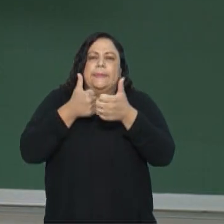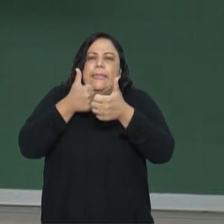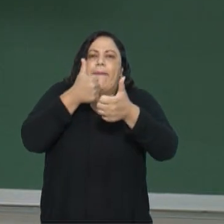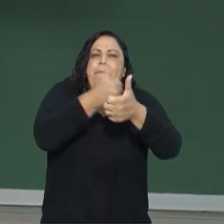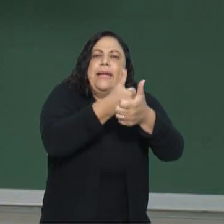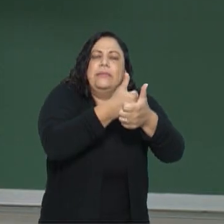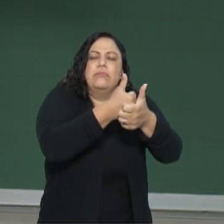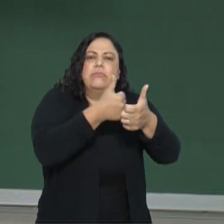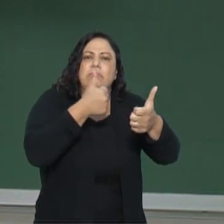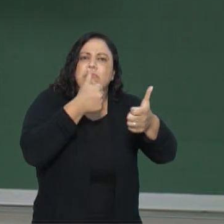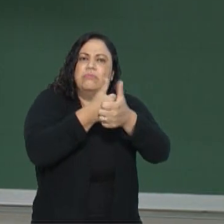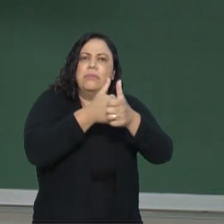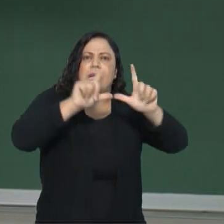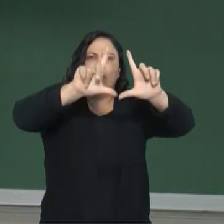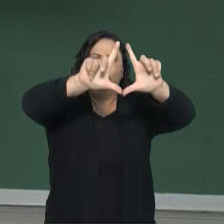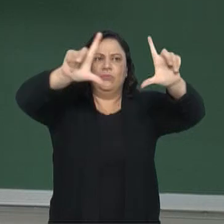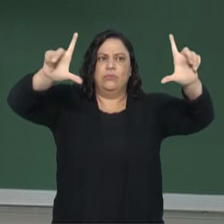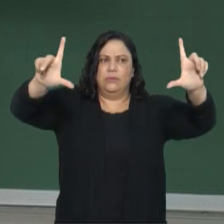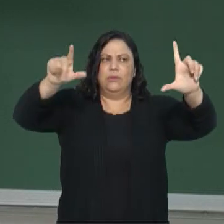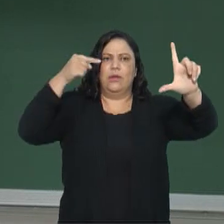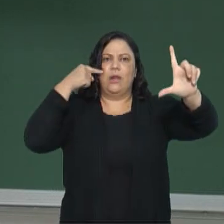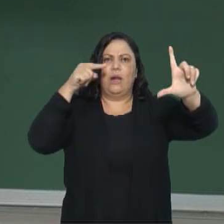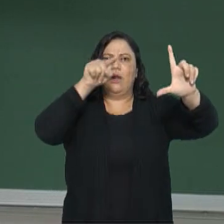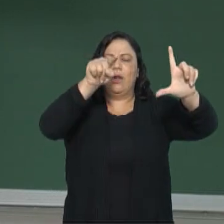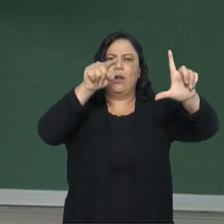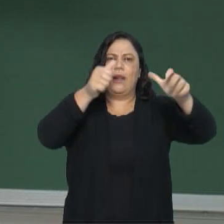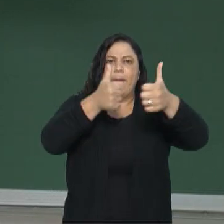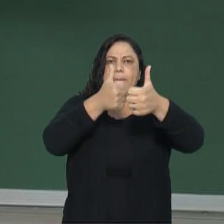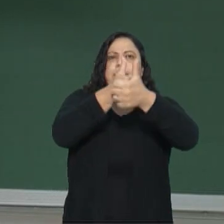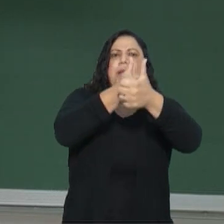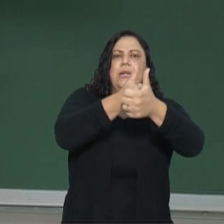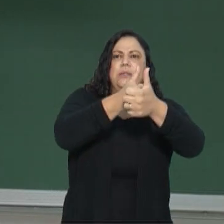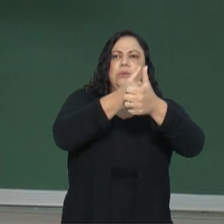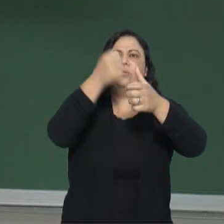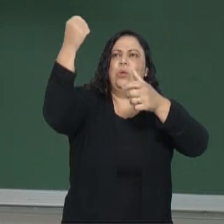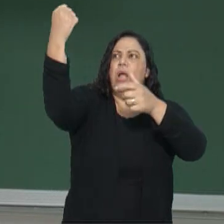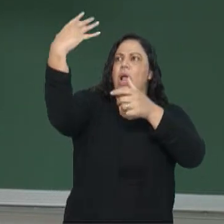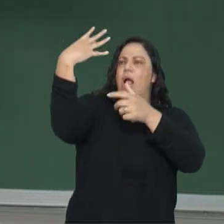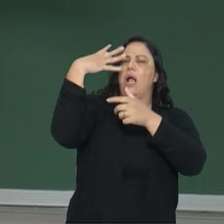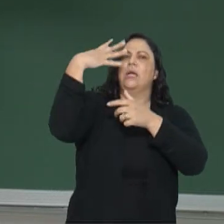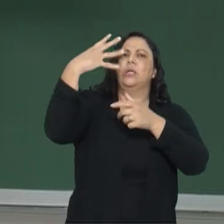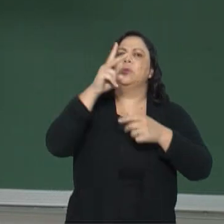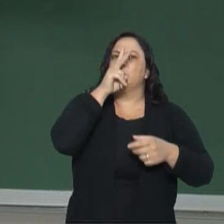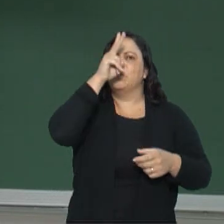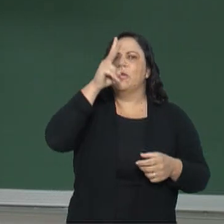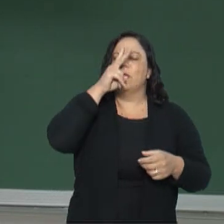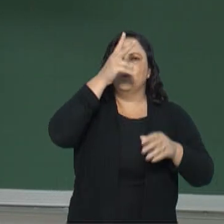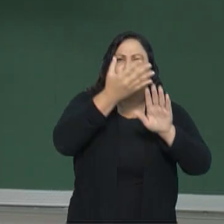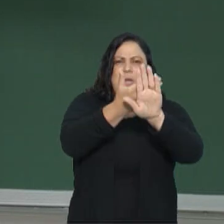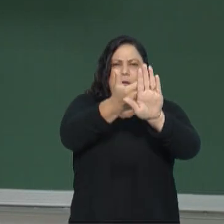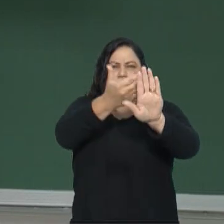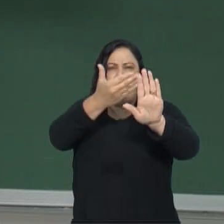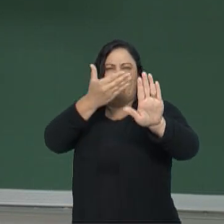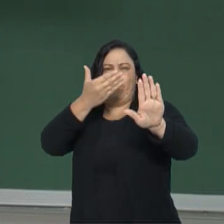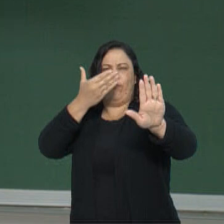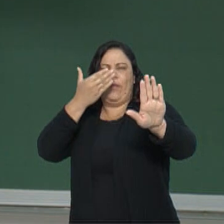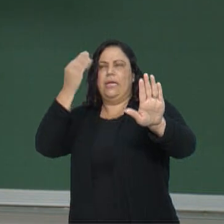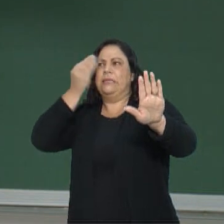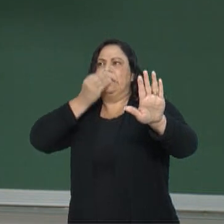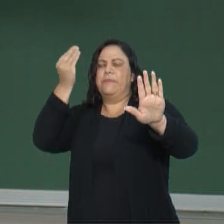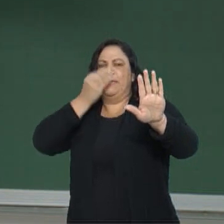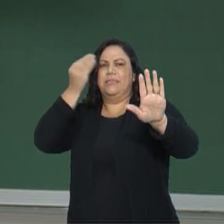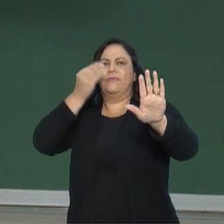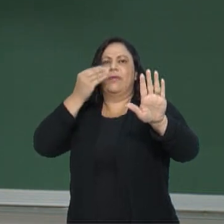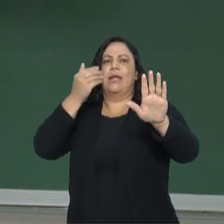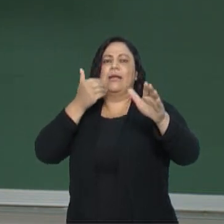da tela. A luz central vai parecer mais forte. Afaste-se e a luz ficará mais fraca. Como assim, Fabiano?